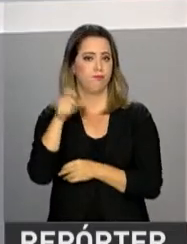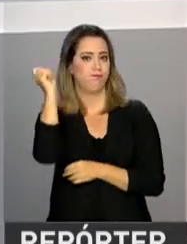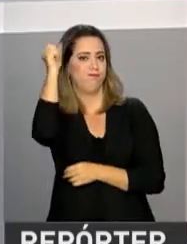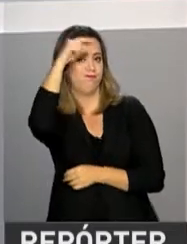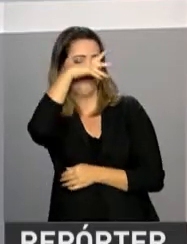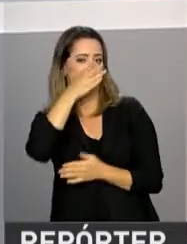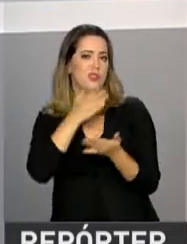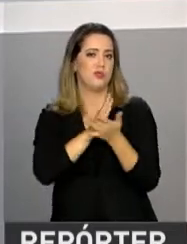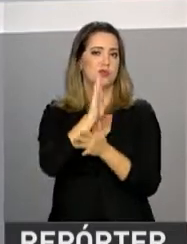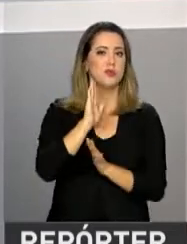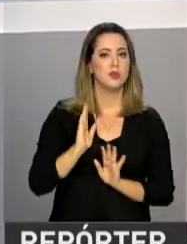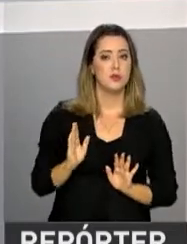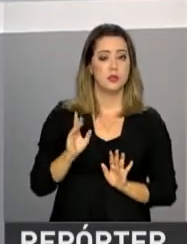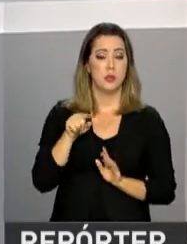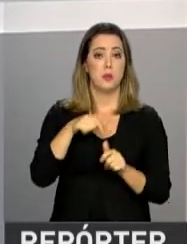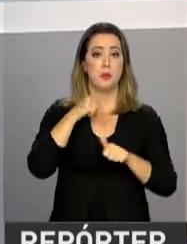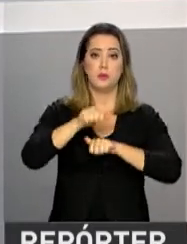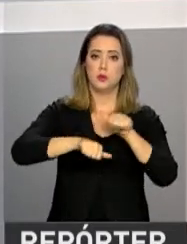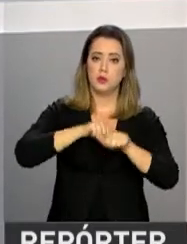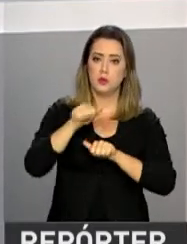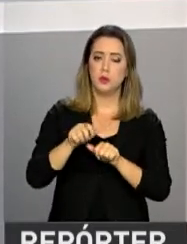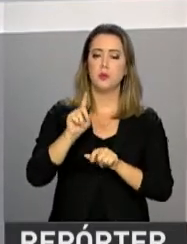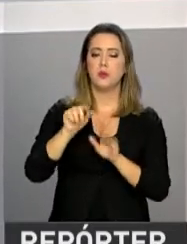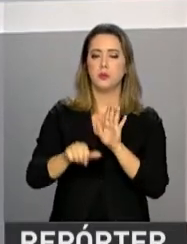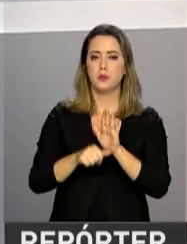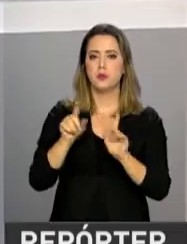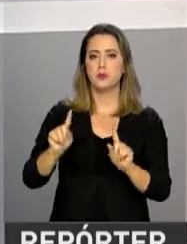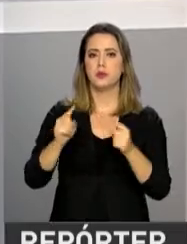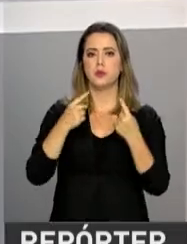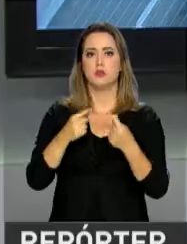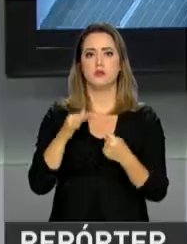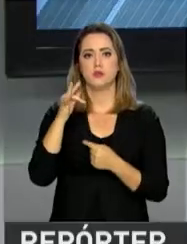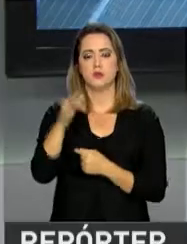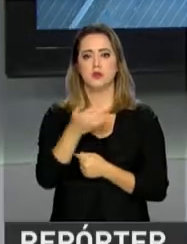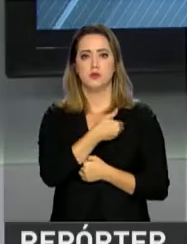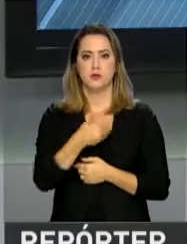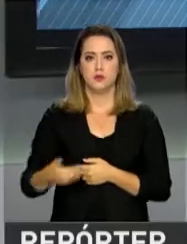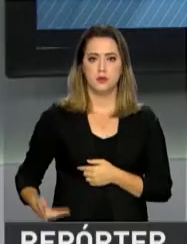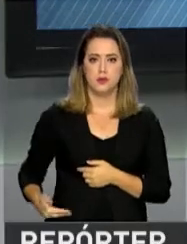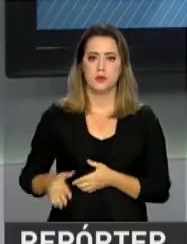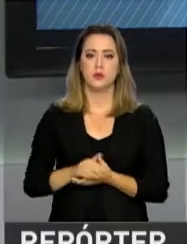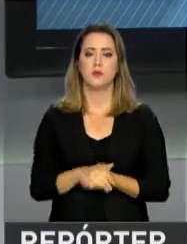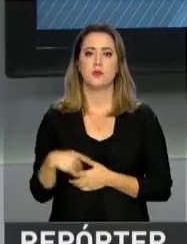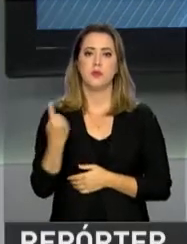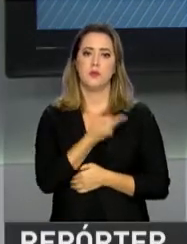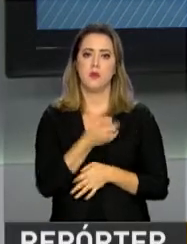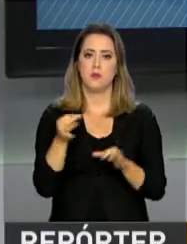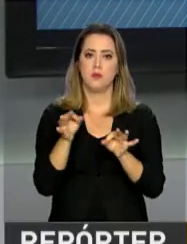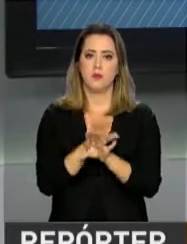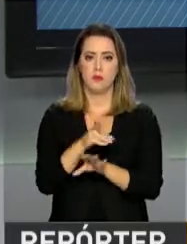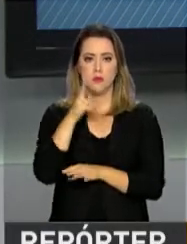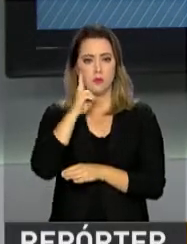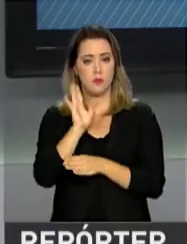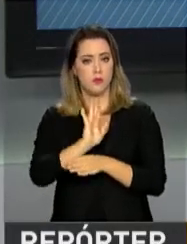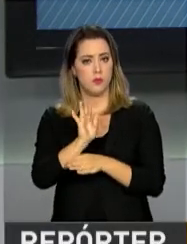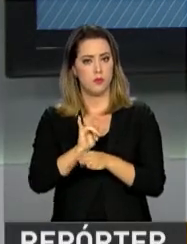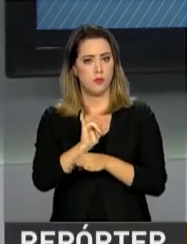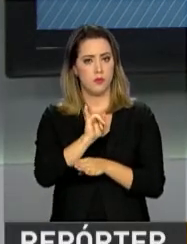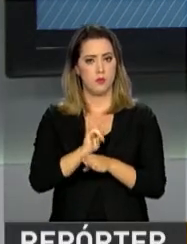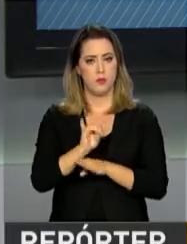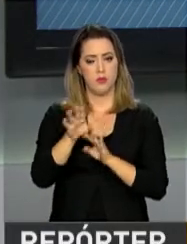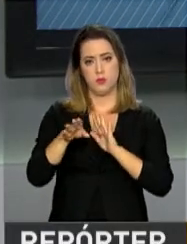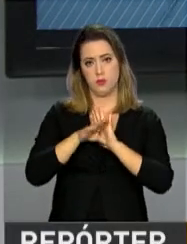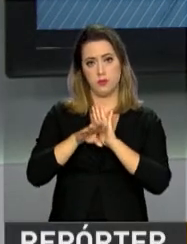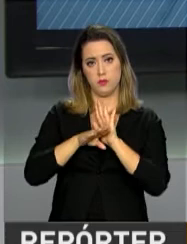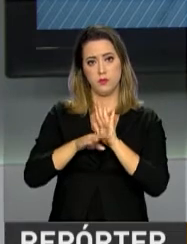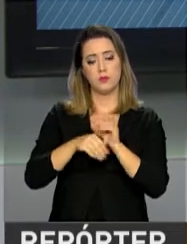mudança não foi feito agora será o primeiro desafio do próximo governo nós ficamos por aqui você pode rever as reportagens no youtube